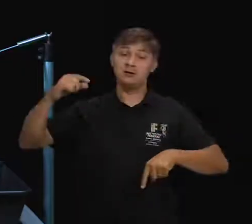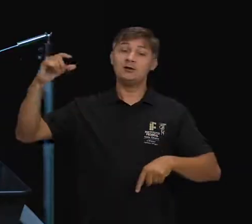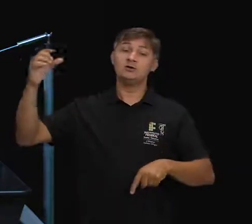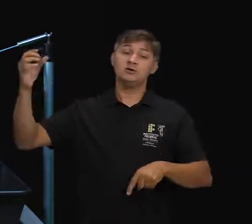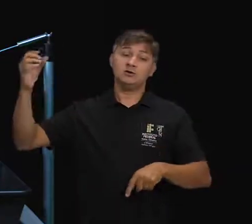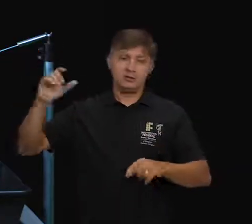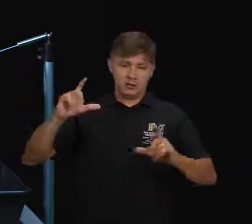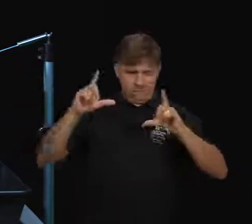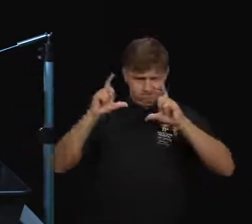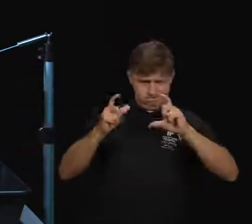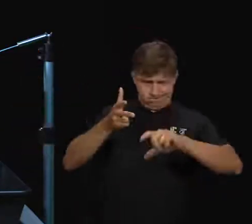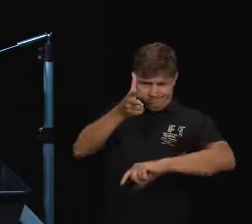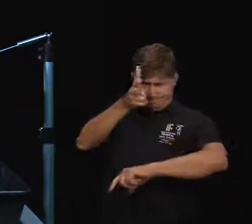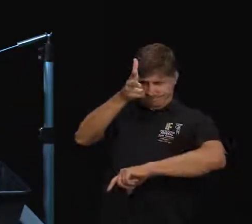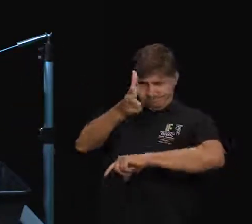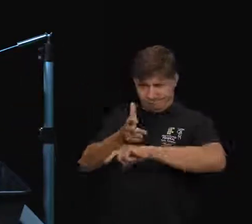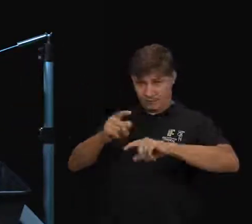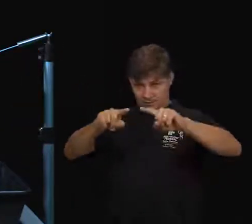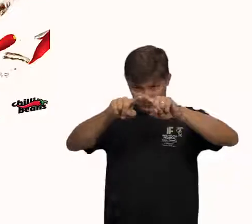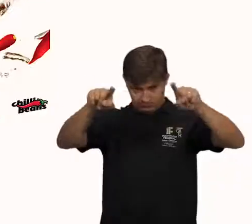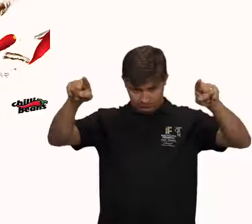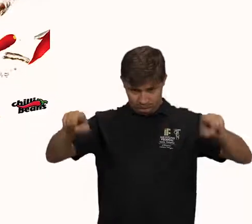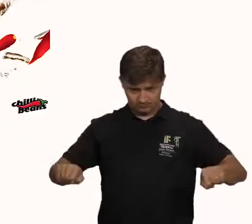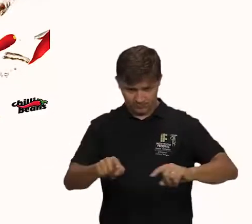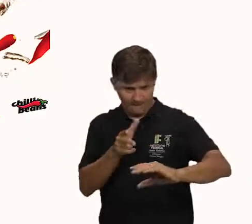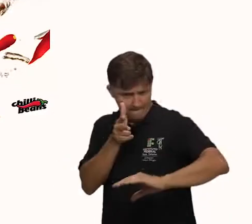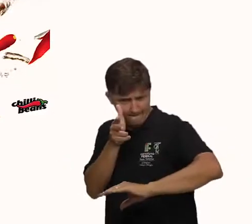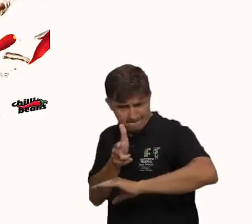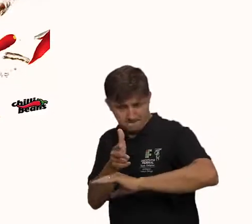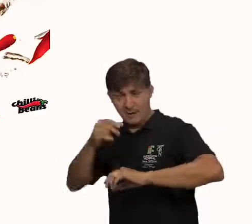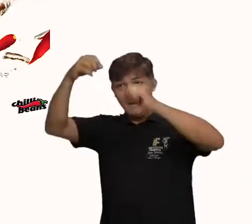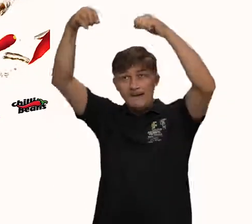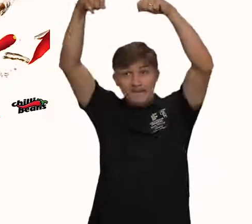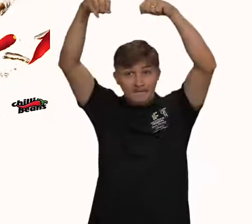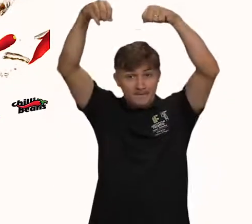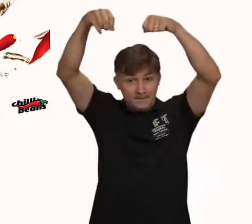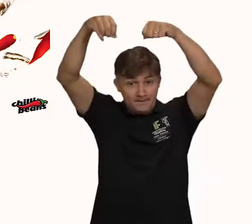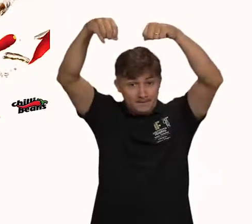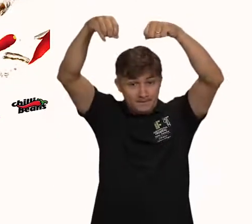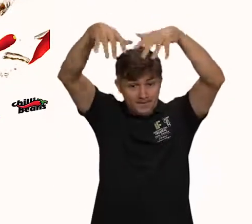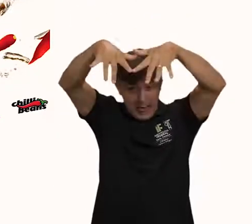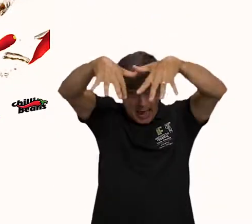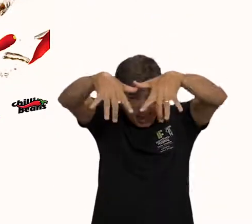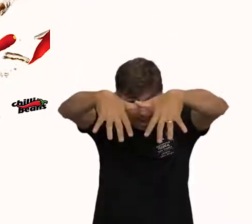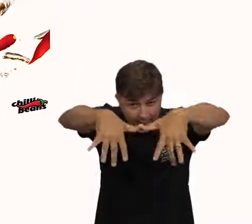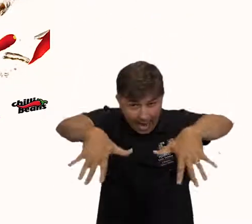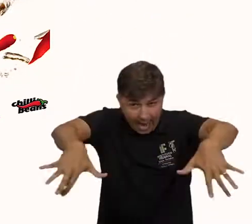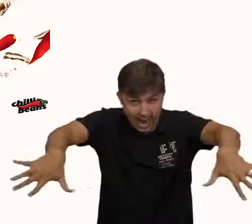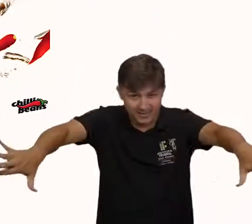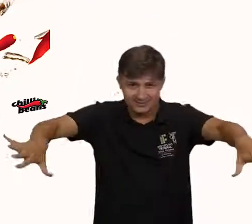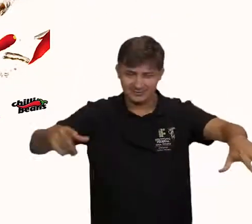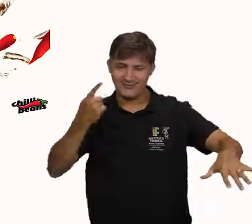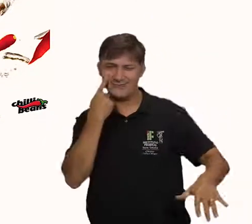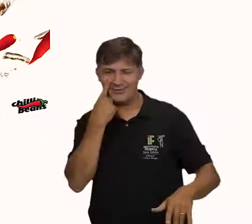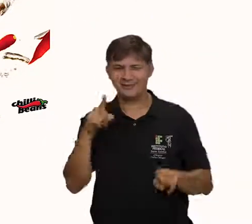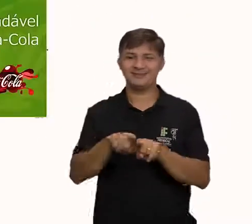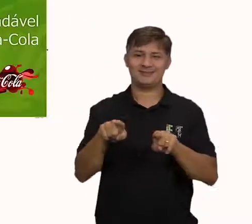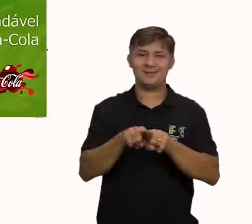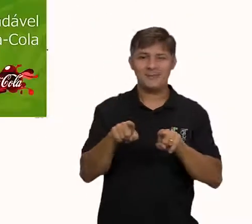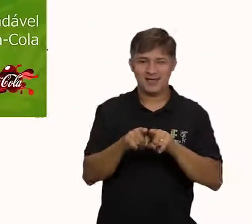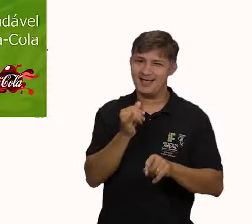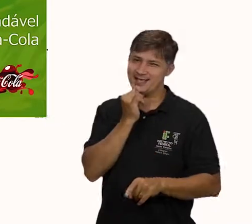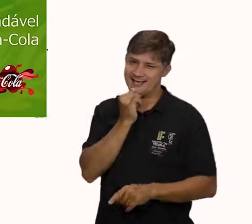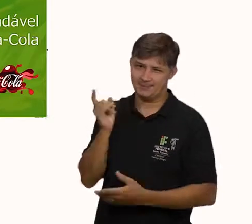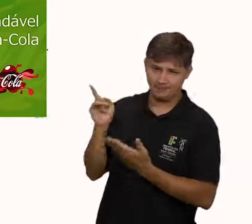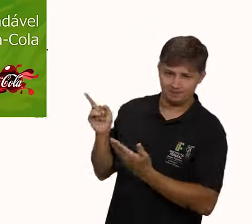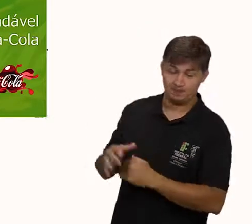aquário, eu vou encaixar a minha câmera na lateral do aquário e eu vou fotografar o mergulho dos morangos caindo na água ou